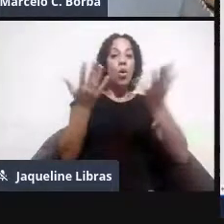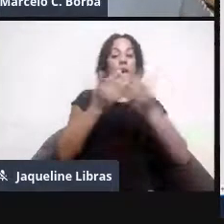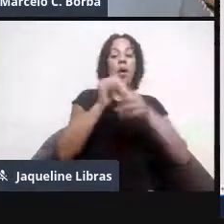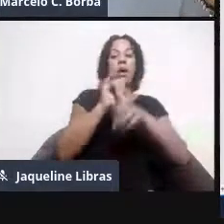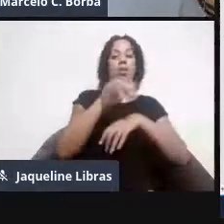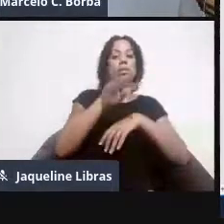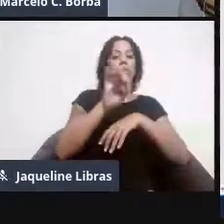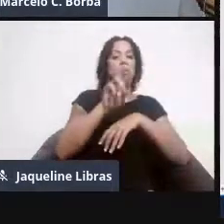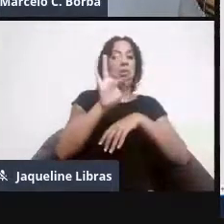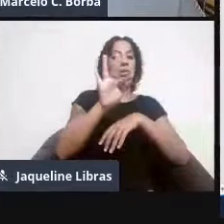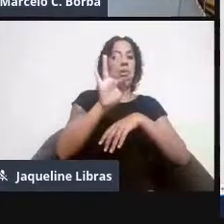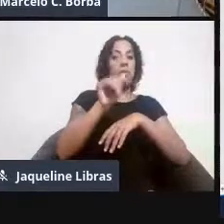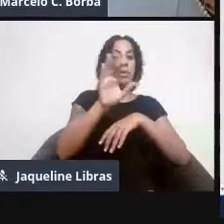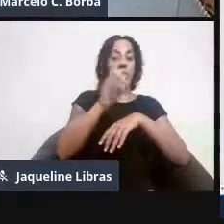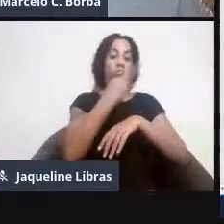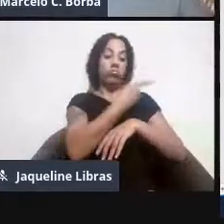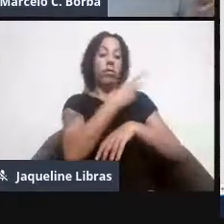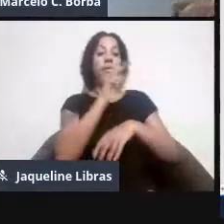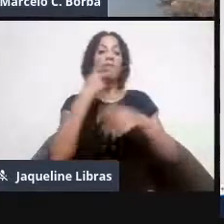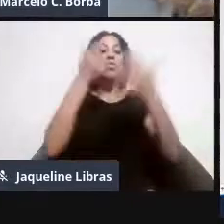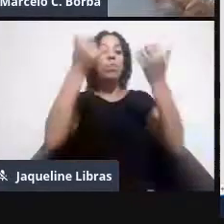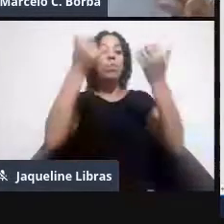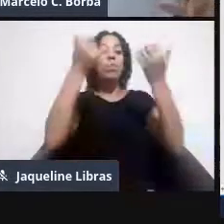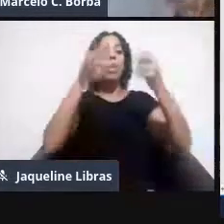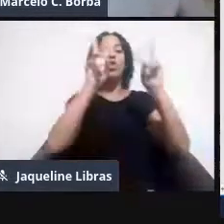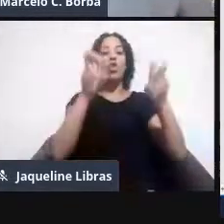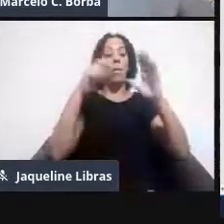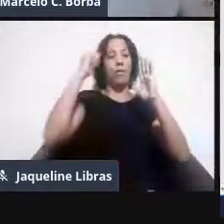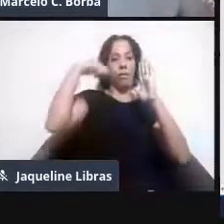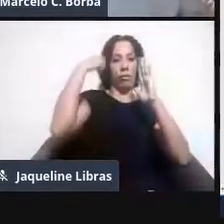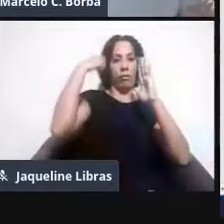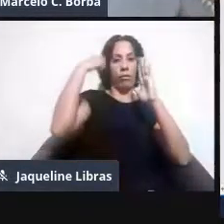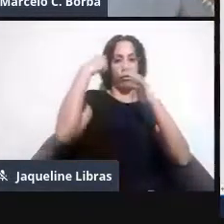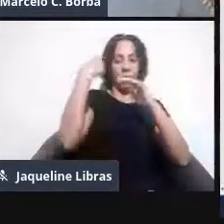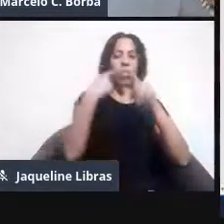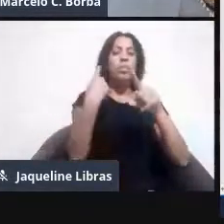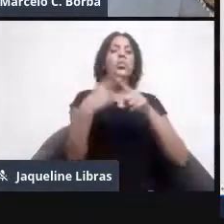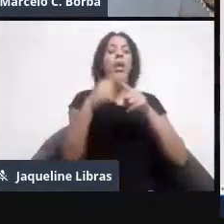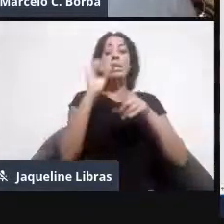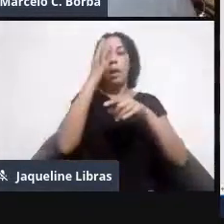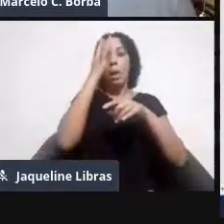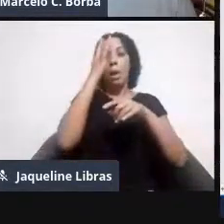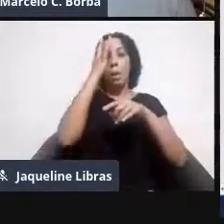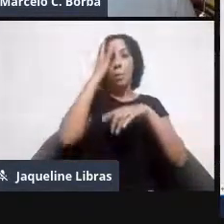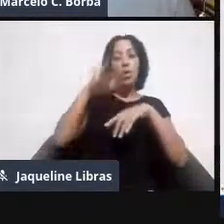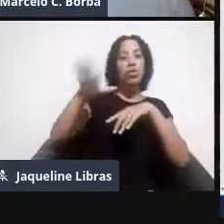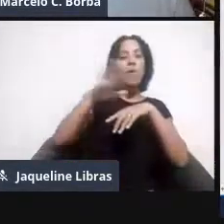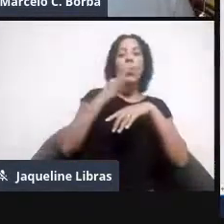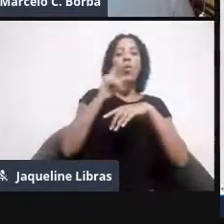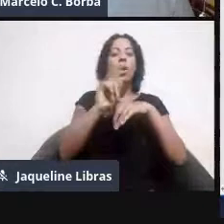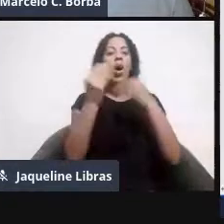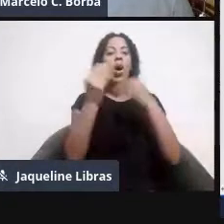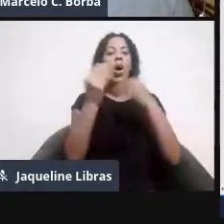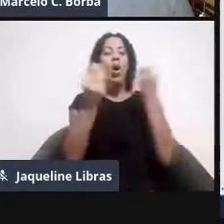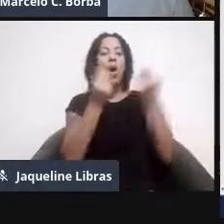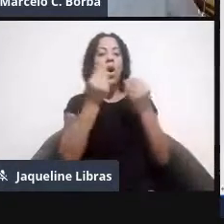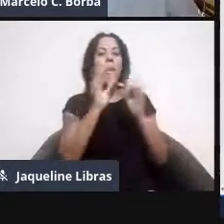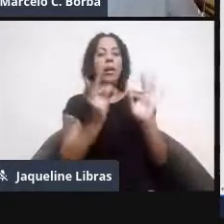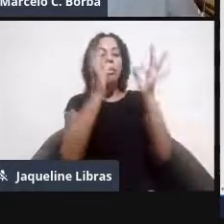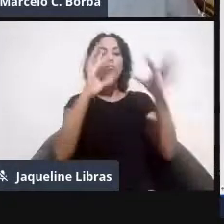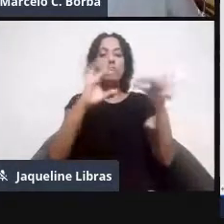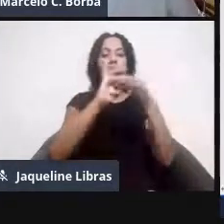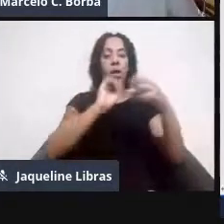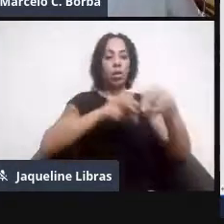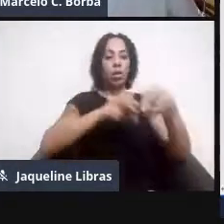sobre vídeos. Por quê? Se alguém perguntar para uma pessoa que não esteja muito ligada em tecnologias e educação matemática,